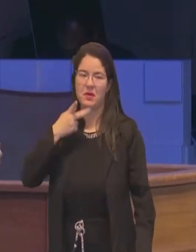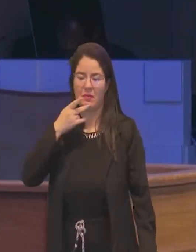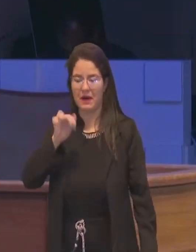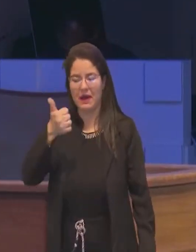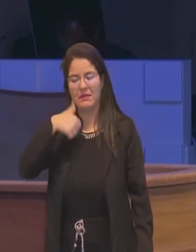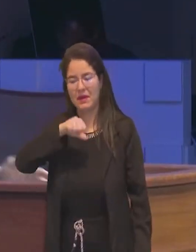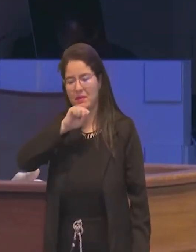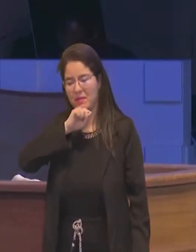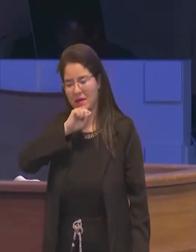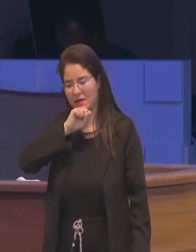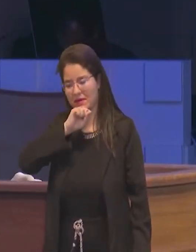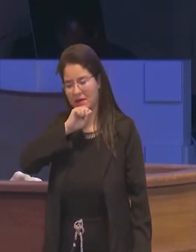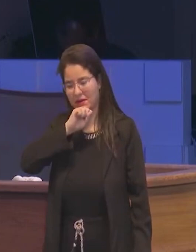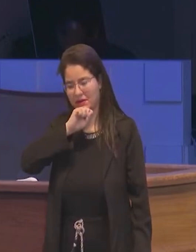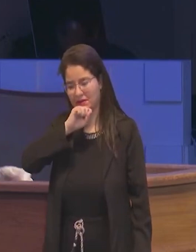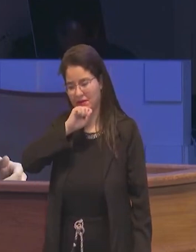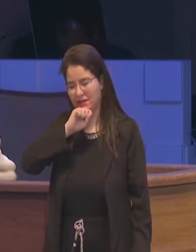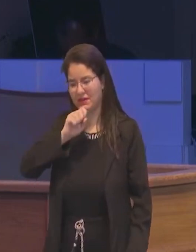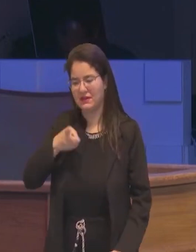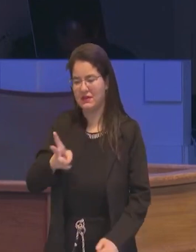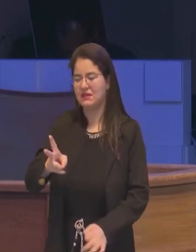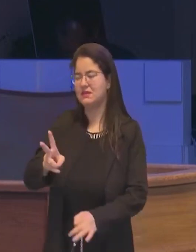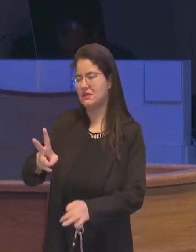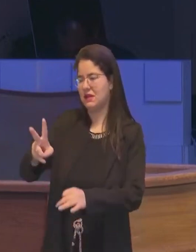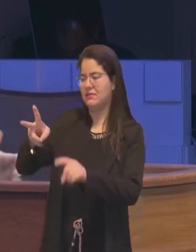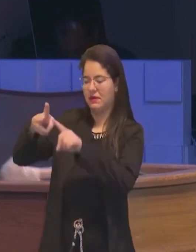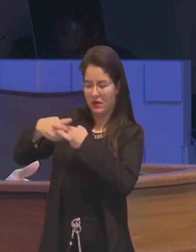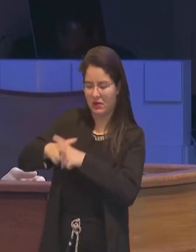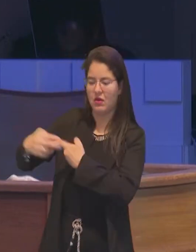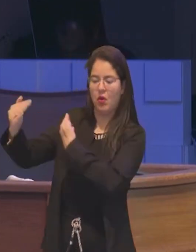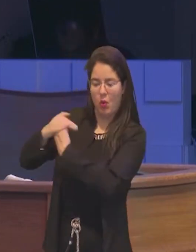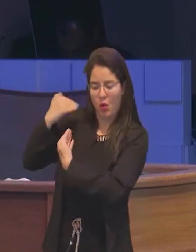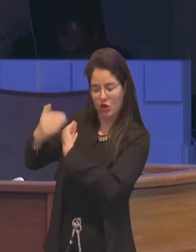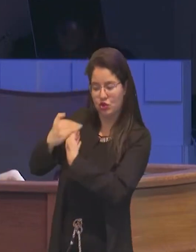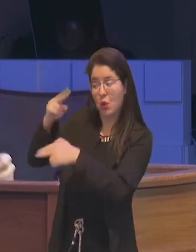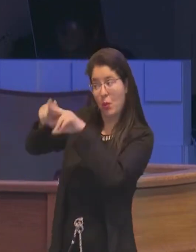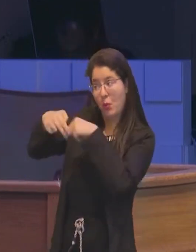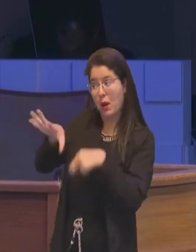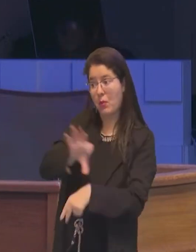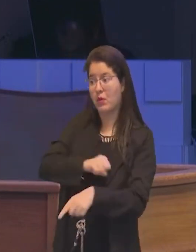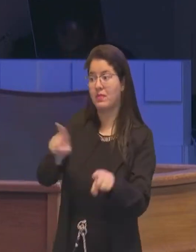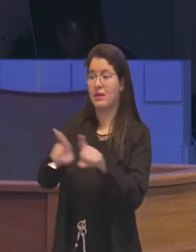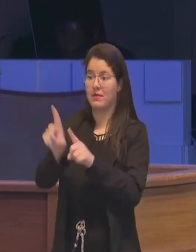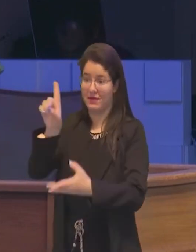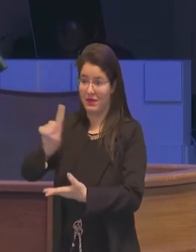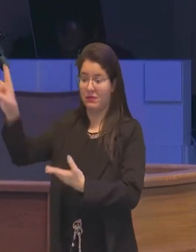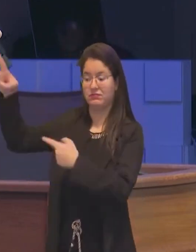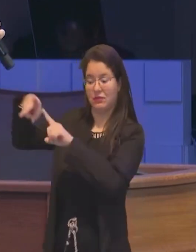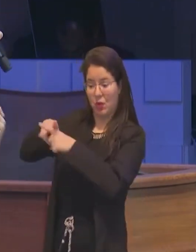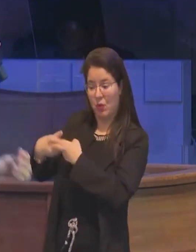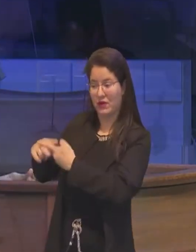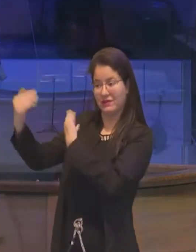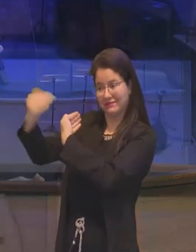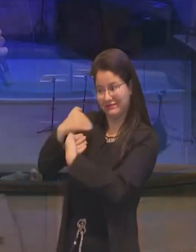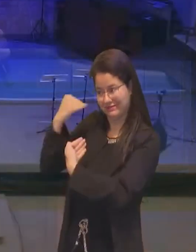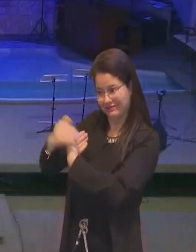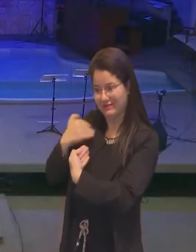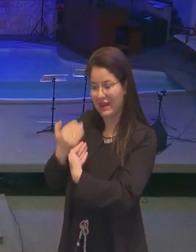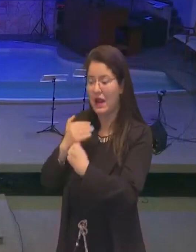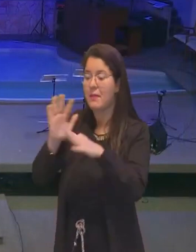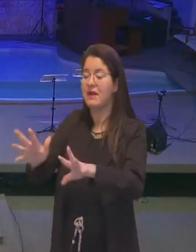certeza nos corrigiram por amor a nós, e assim também Deus. Mas essa é a grande